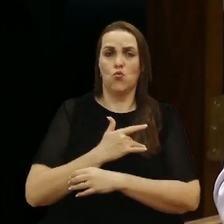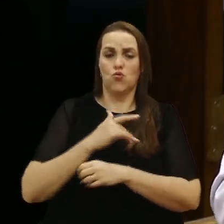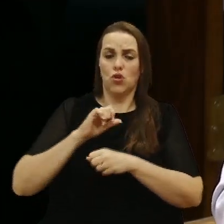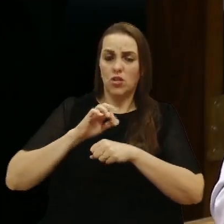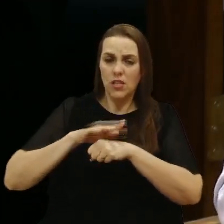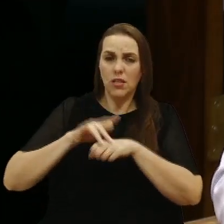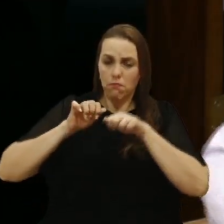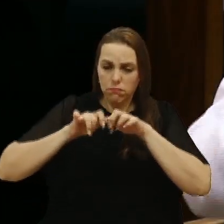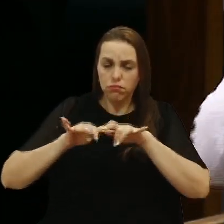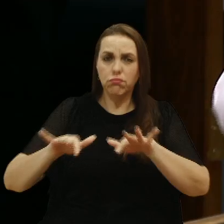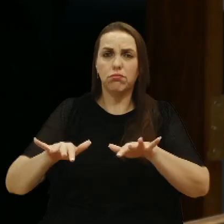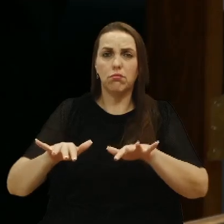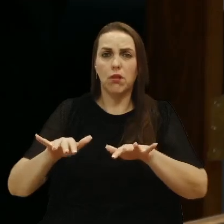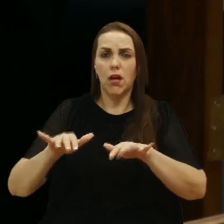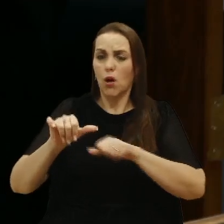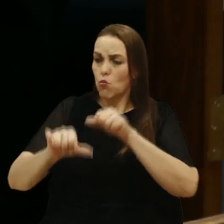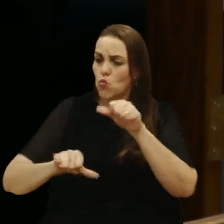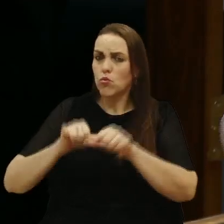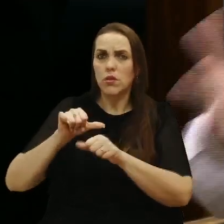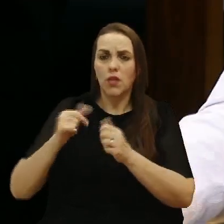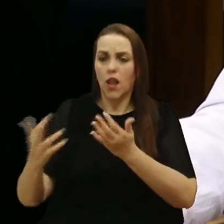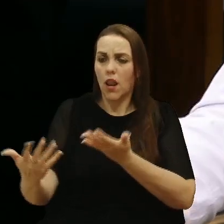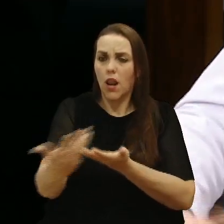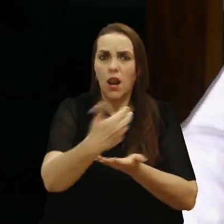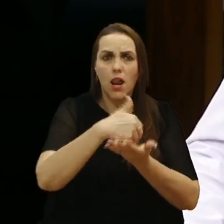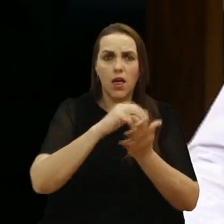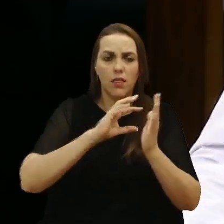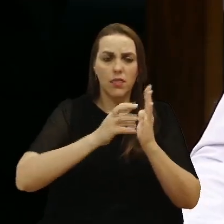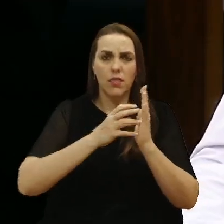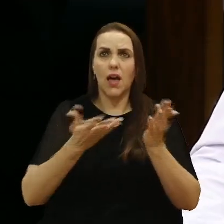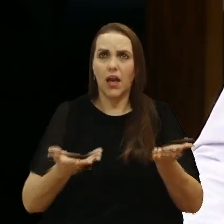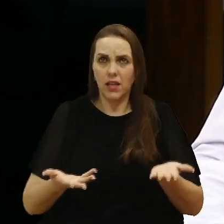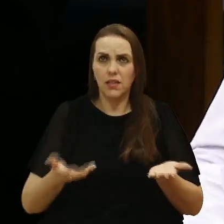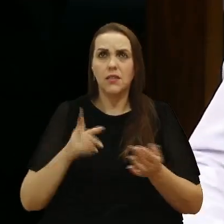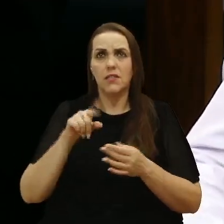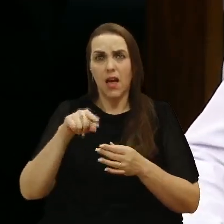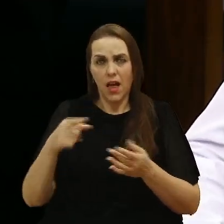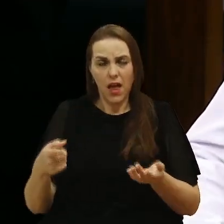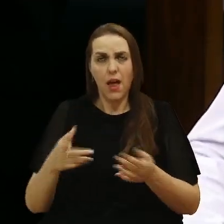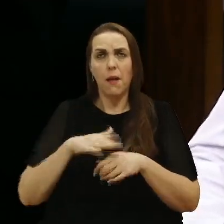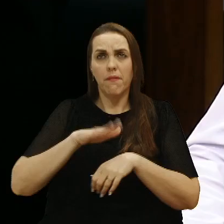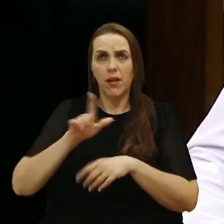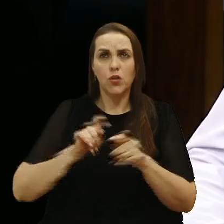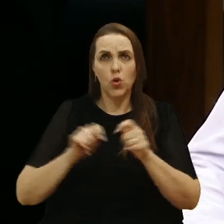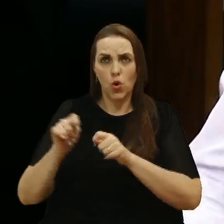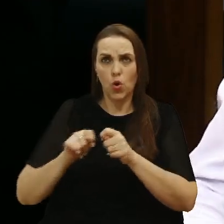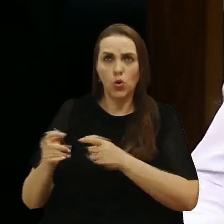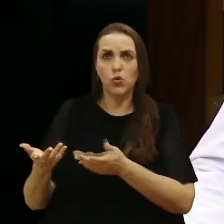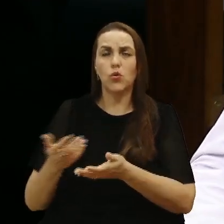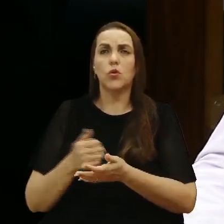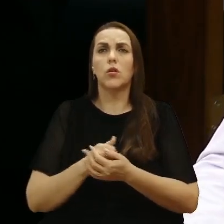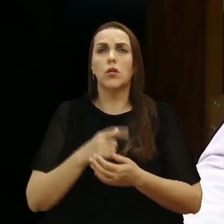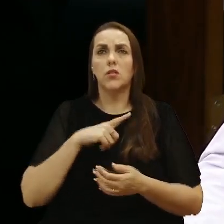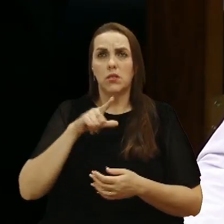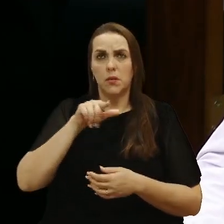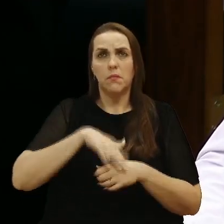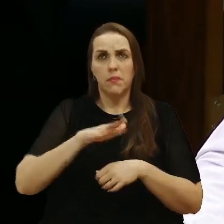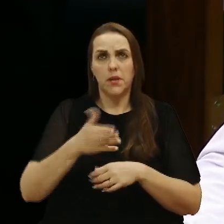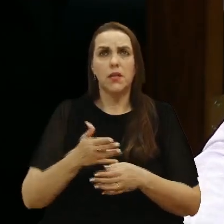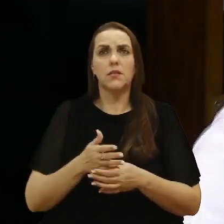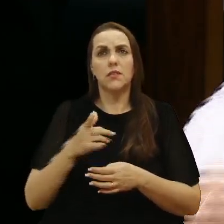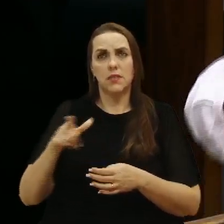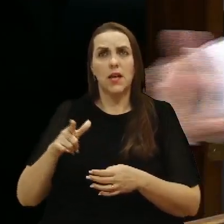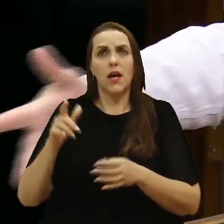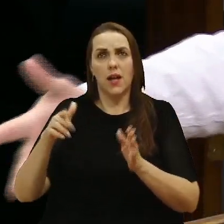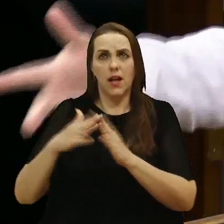modelo de coleta de dados para que nós possamos definir uma política pública clara para os animais. Fazer controle de zoonose, saber quantos animais nós temos em cada